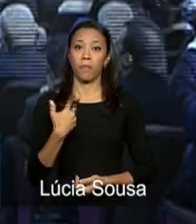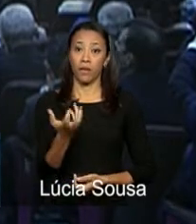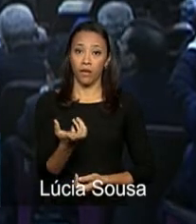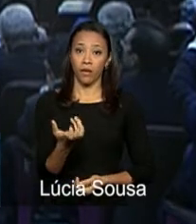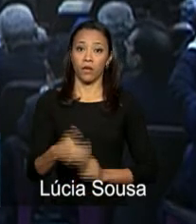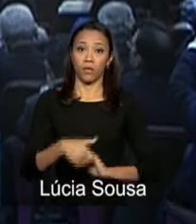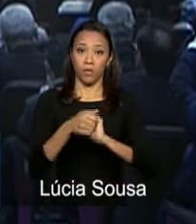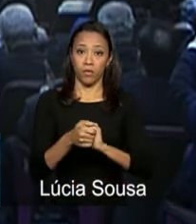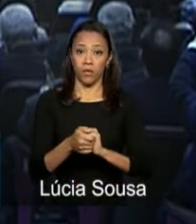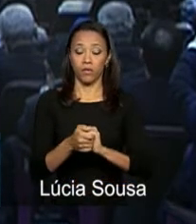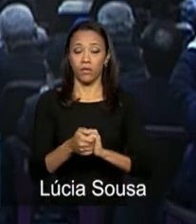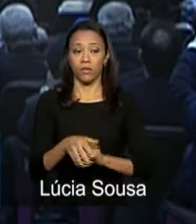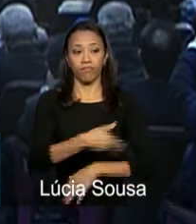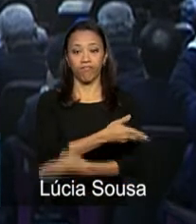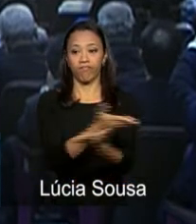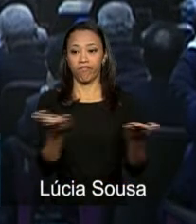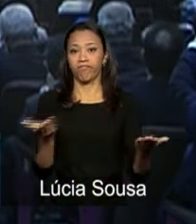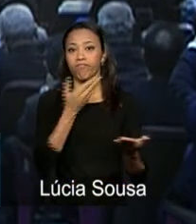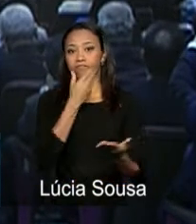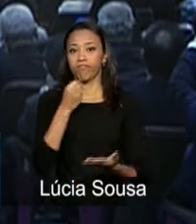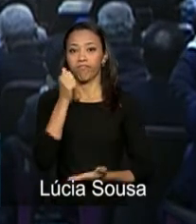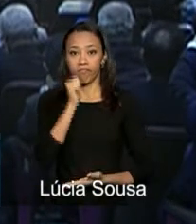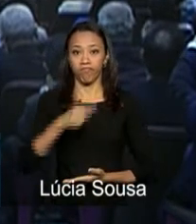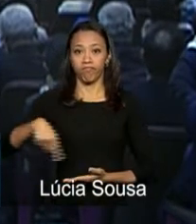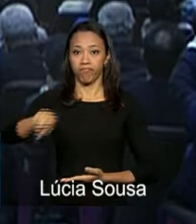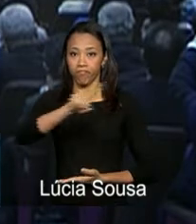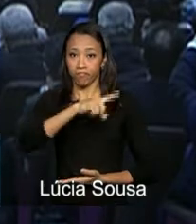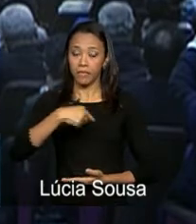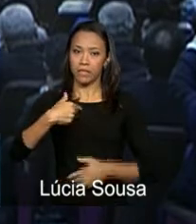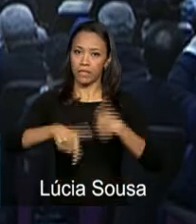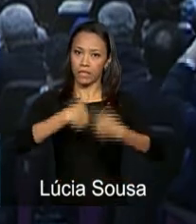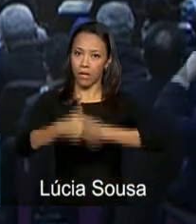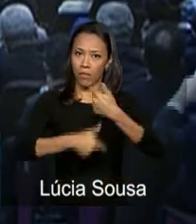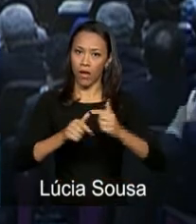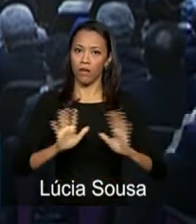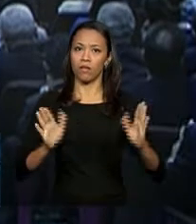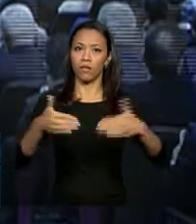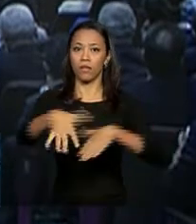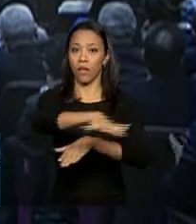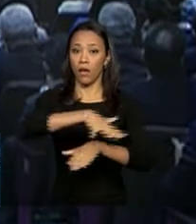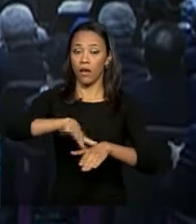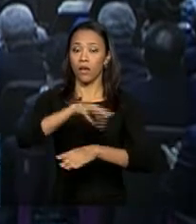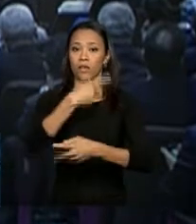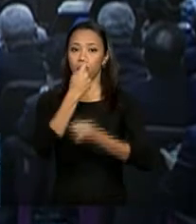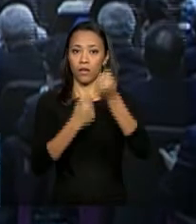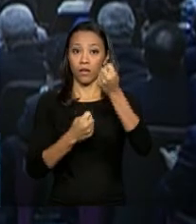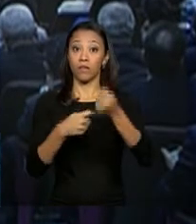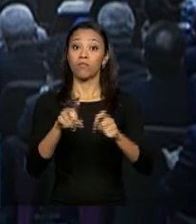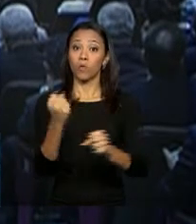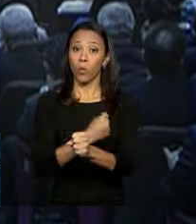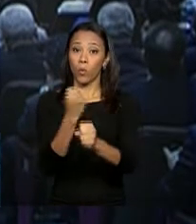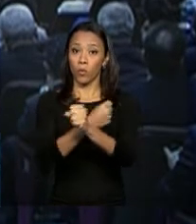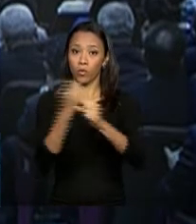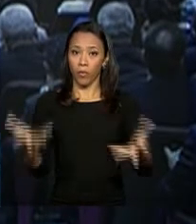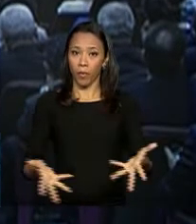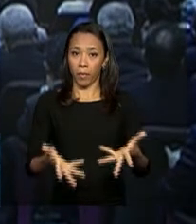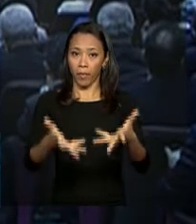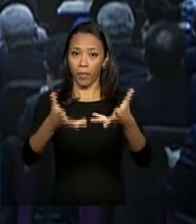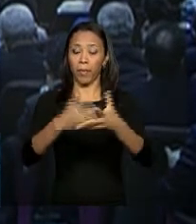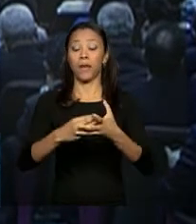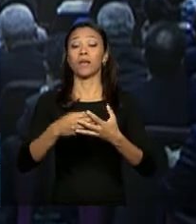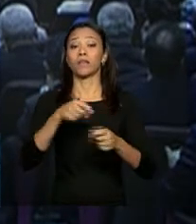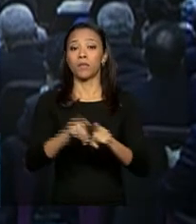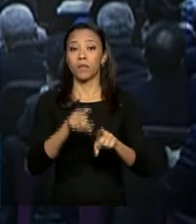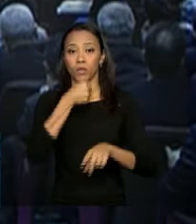cumprimentar as senhoras e os senhores expositores e empresários da construção civil, senhoras jornalistas, fotógrafos